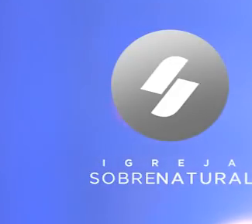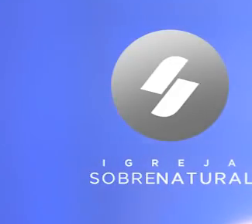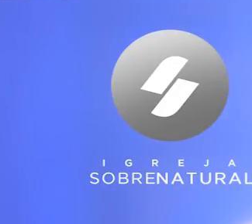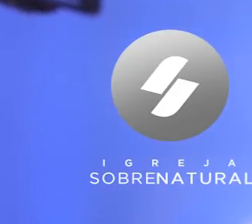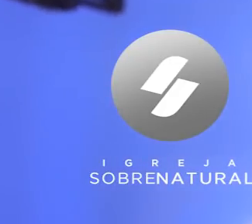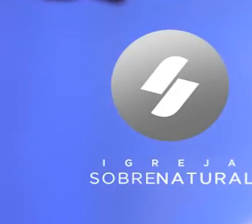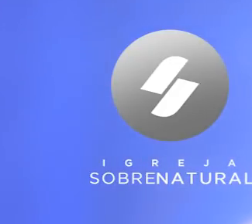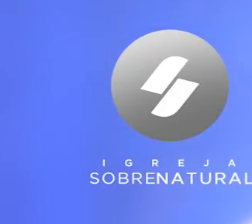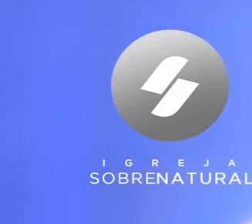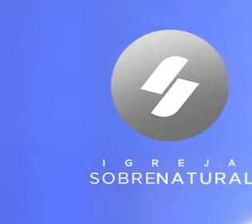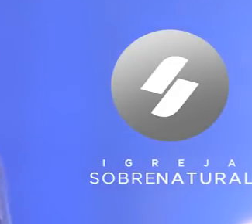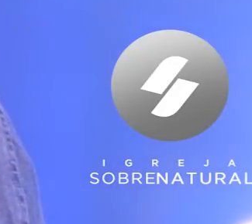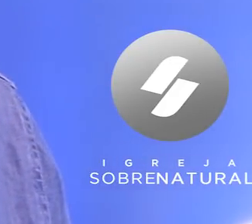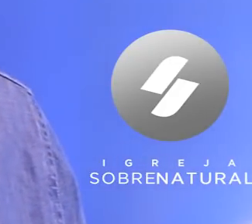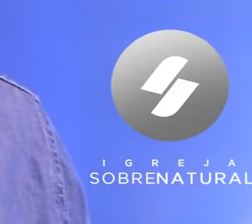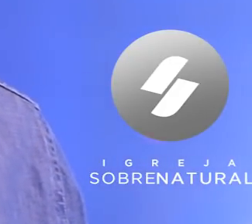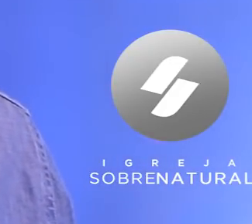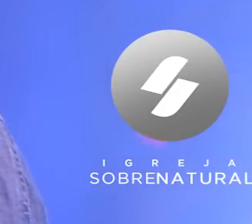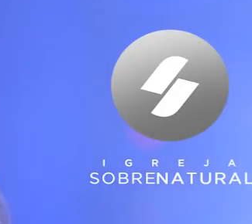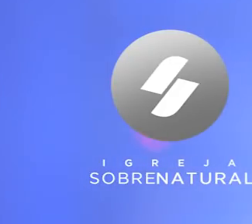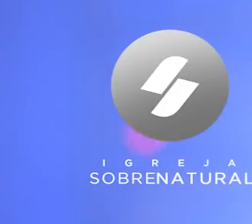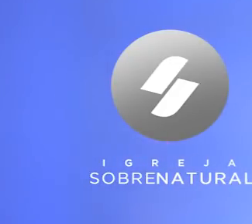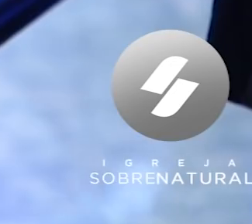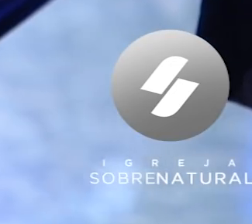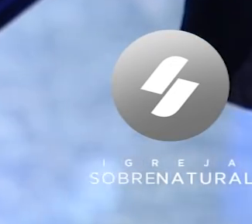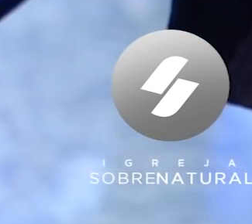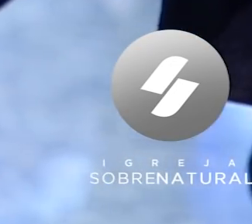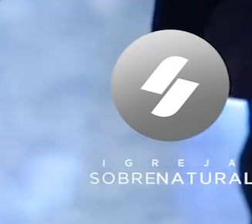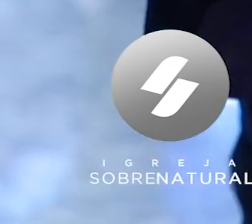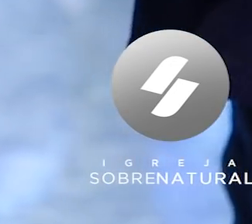bom jesus da glória